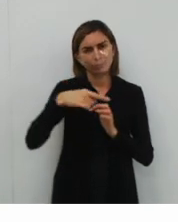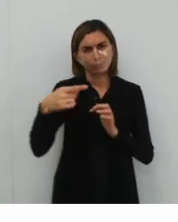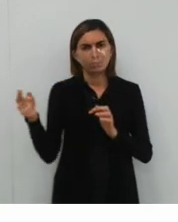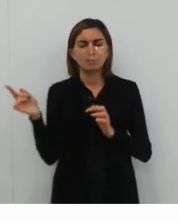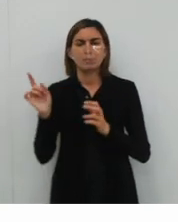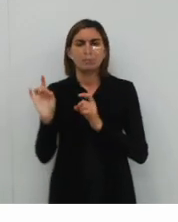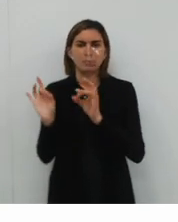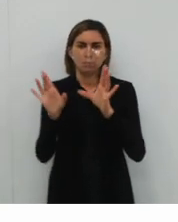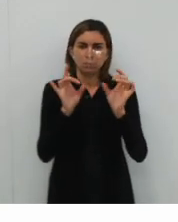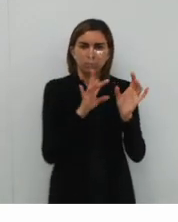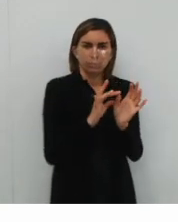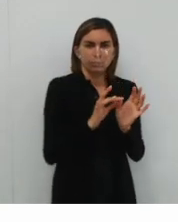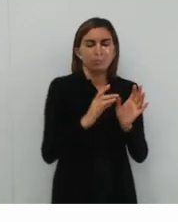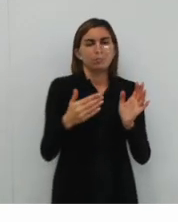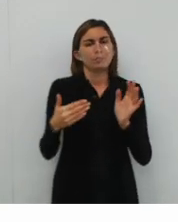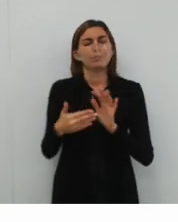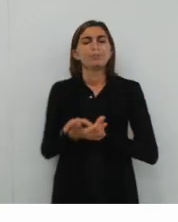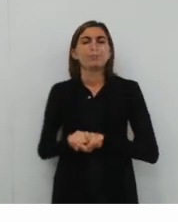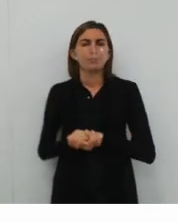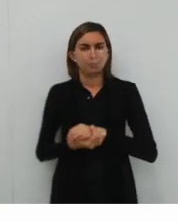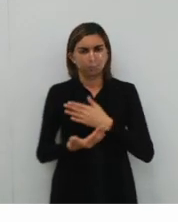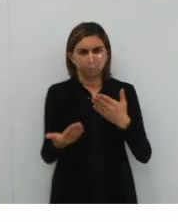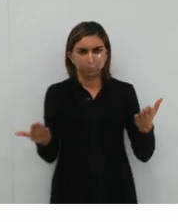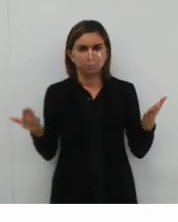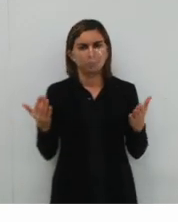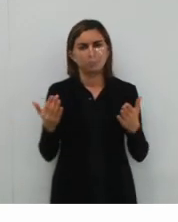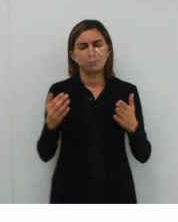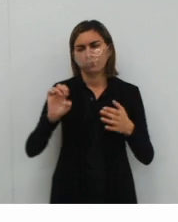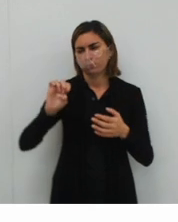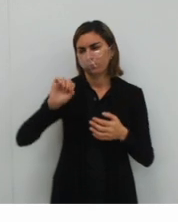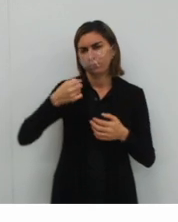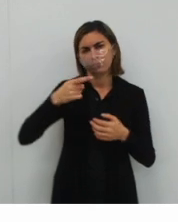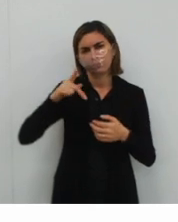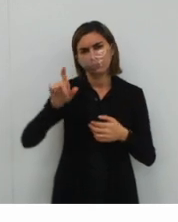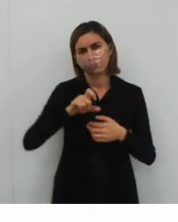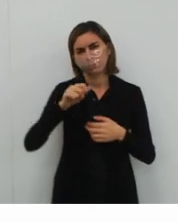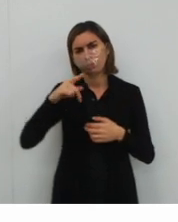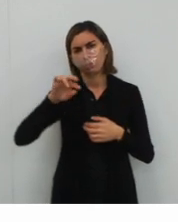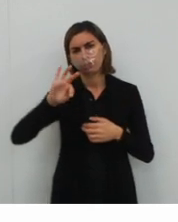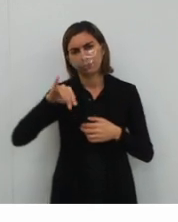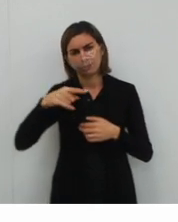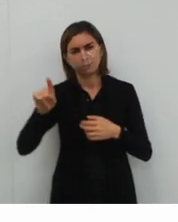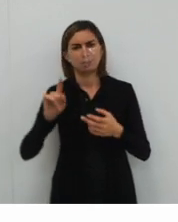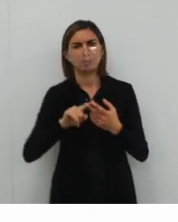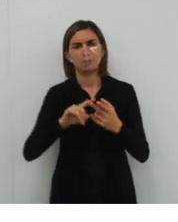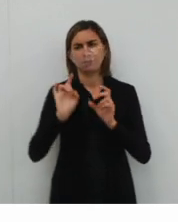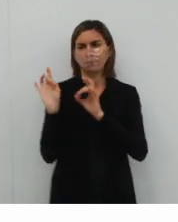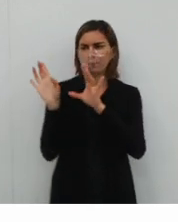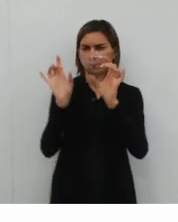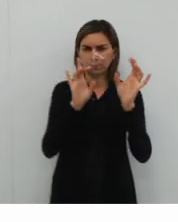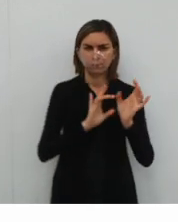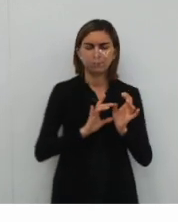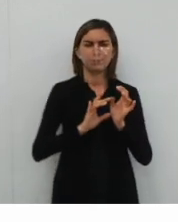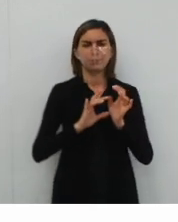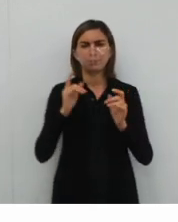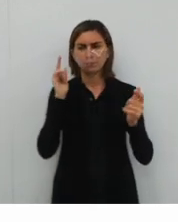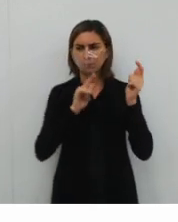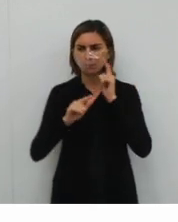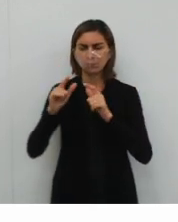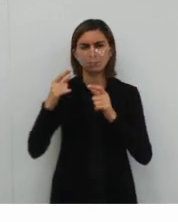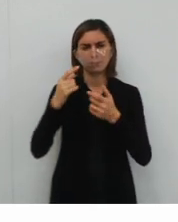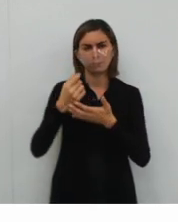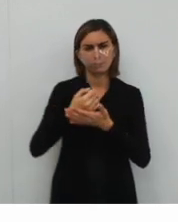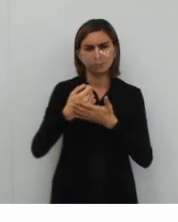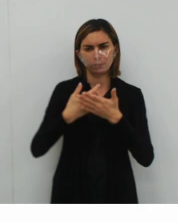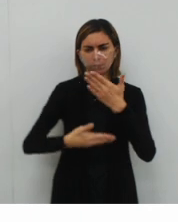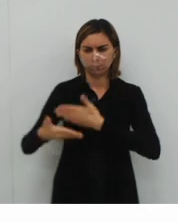e venda até o consumidor, tá? A exportação, importação, venda, aquisição de sementes,